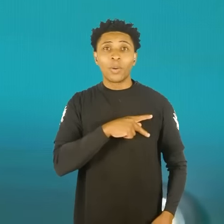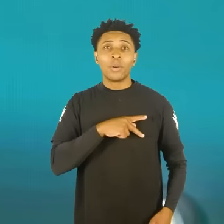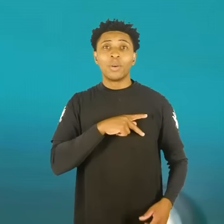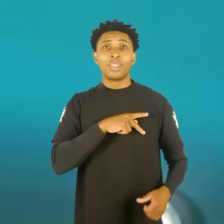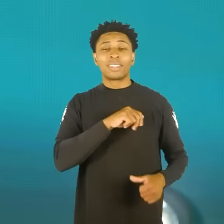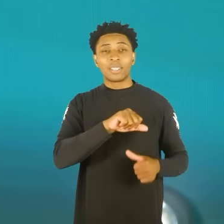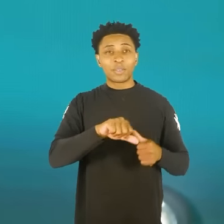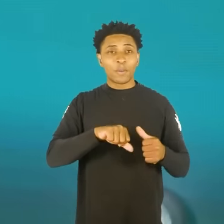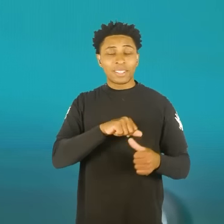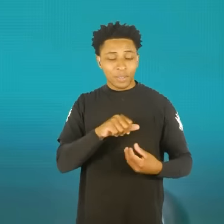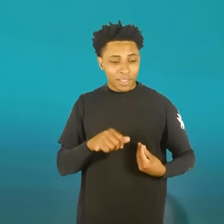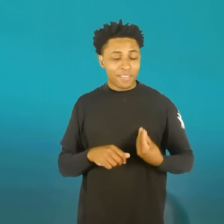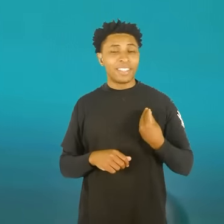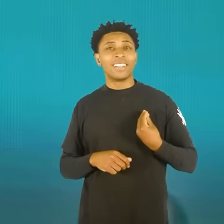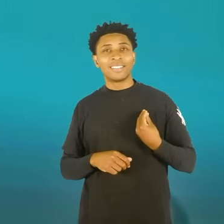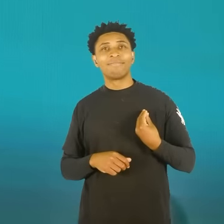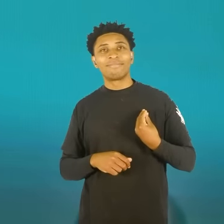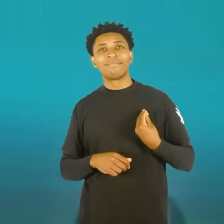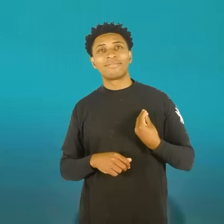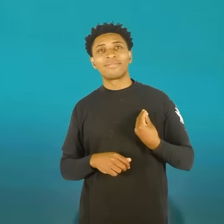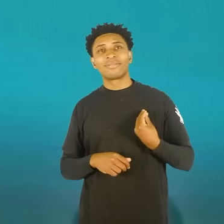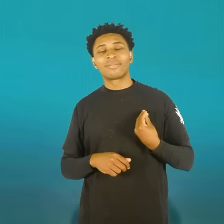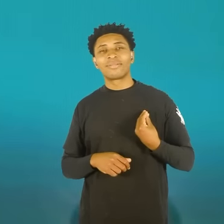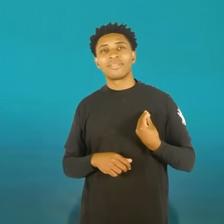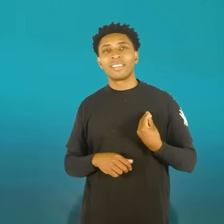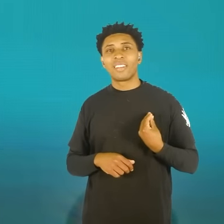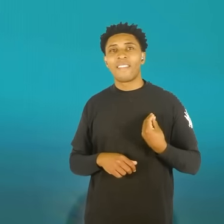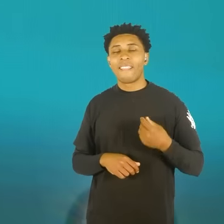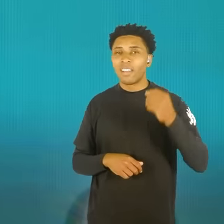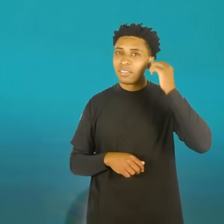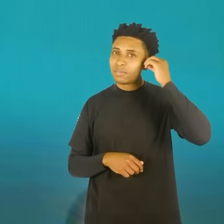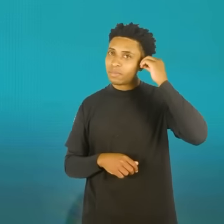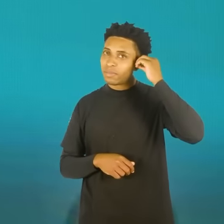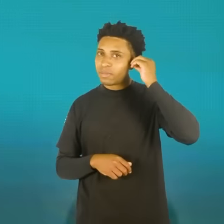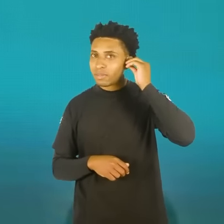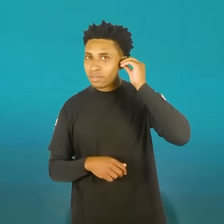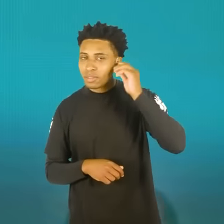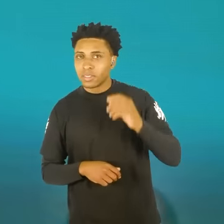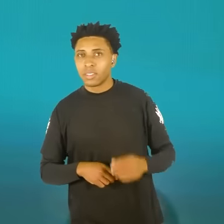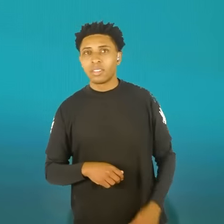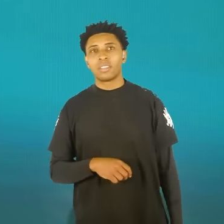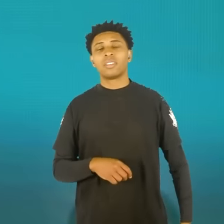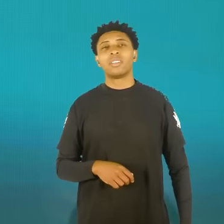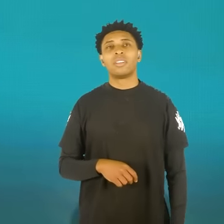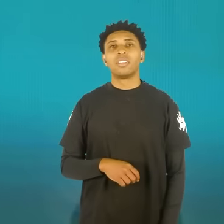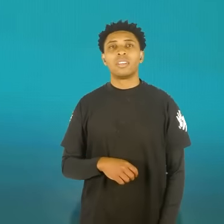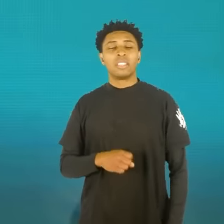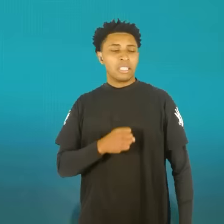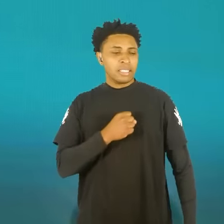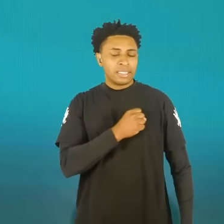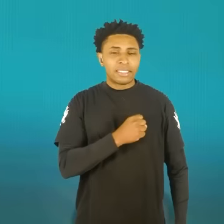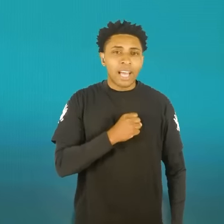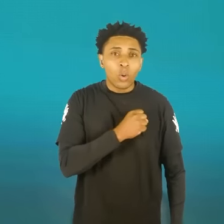no caminho para Damasco. Paulo respirava o desejo de destruir cristãos.